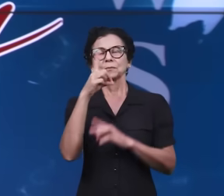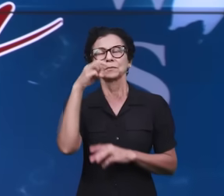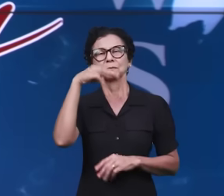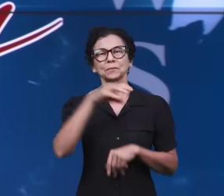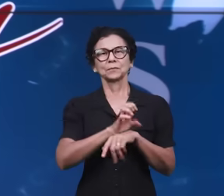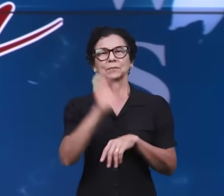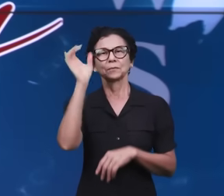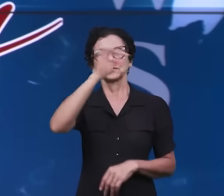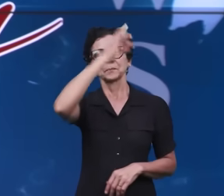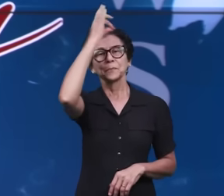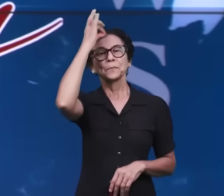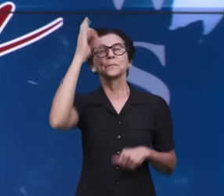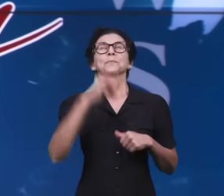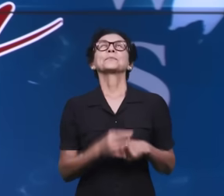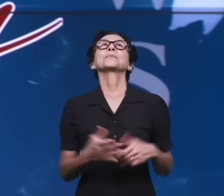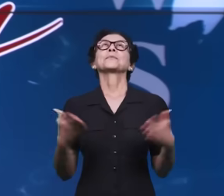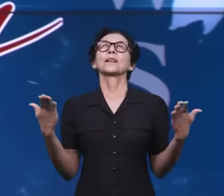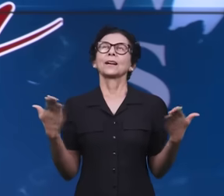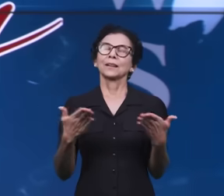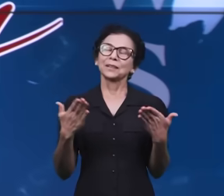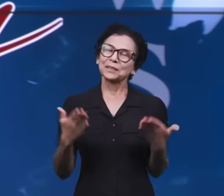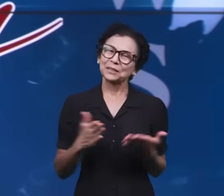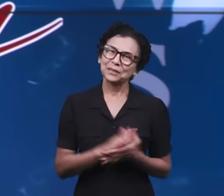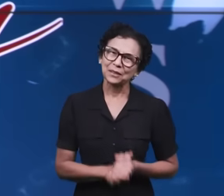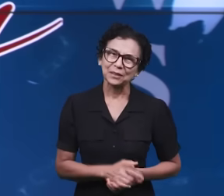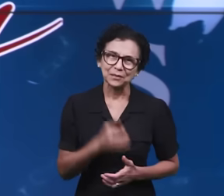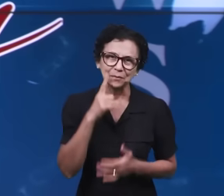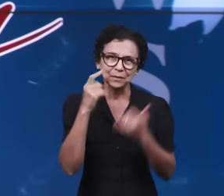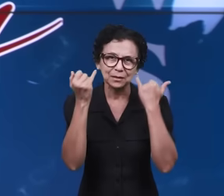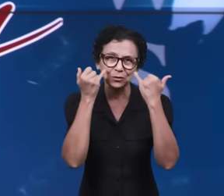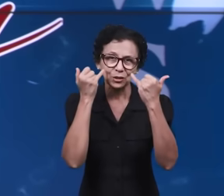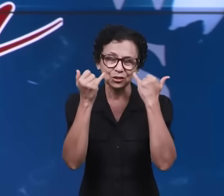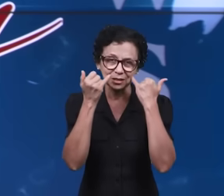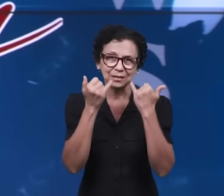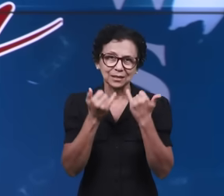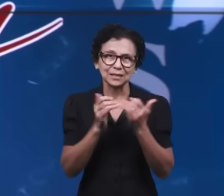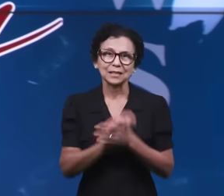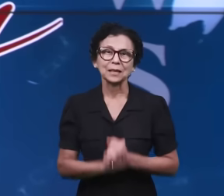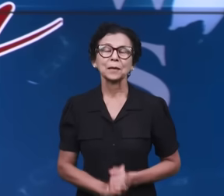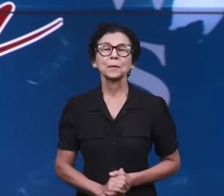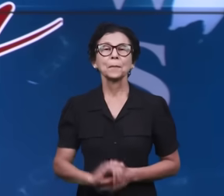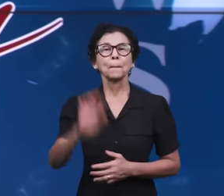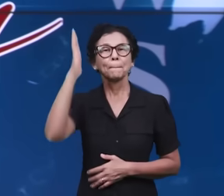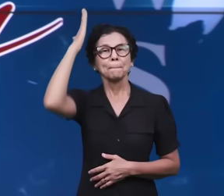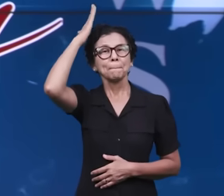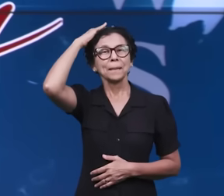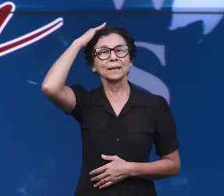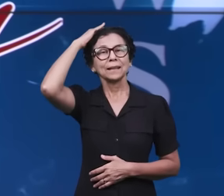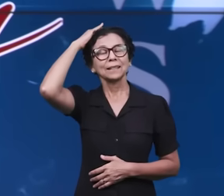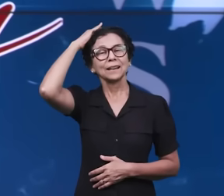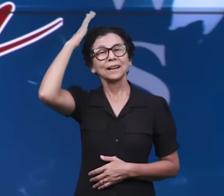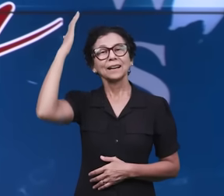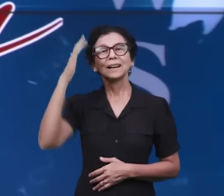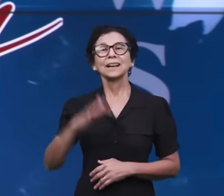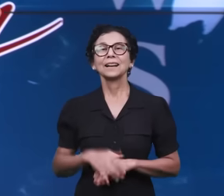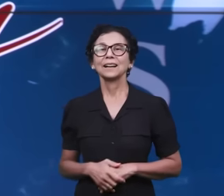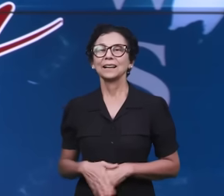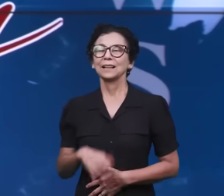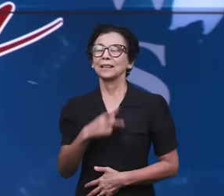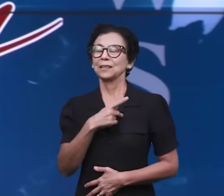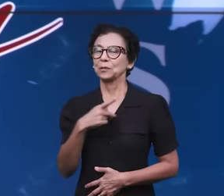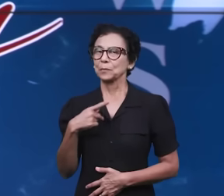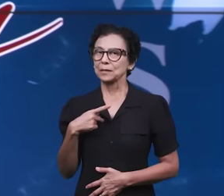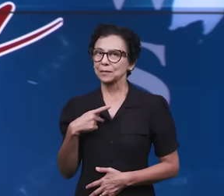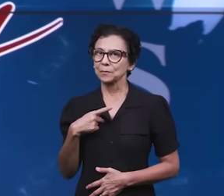do Espírito Santo. E agora sim, vamos para as nossas notícias, né? Vamos diretamente para o Paraná. E o pastor, nosso querido e